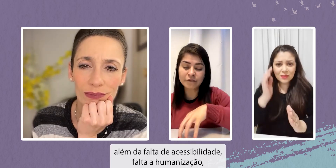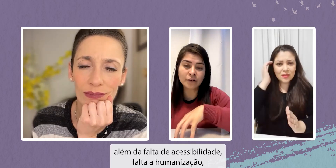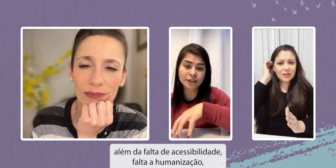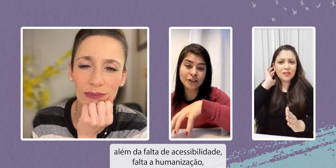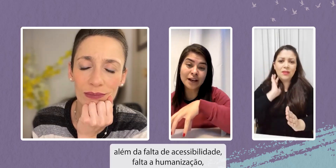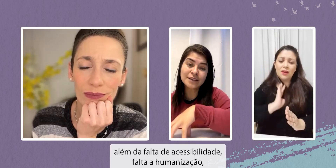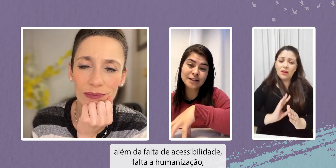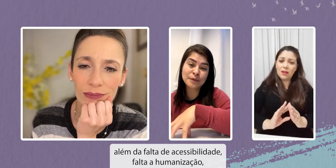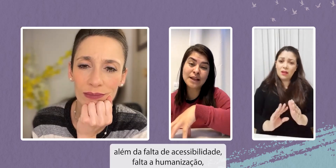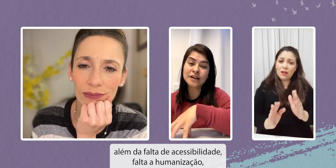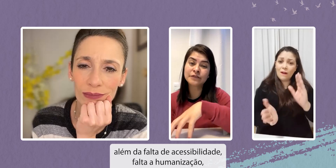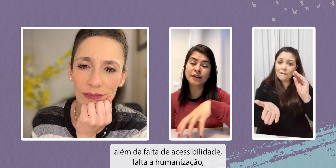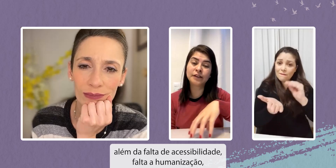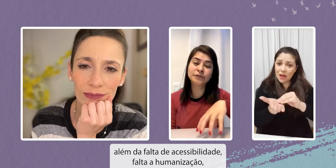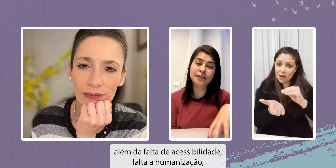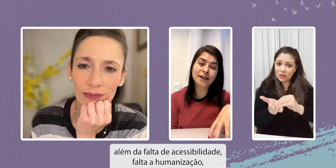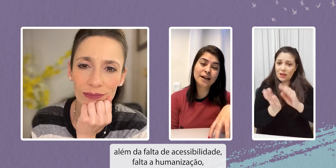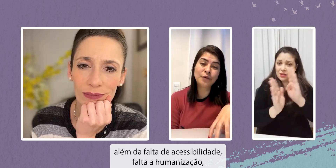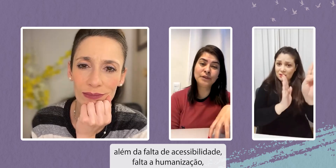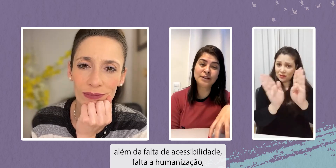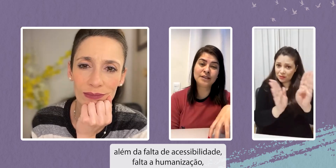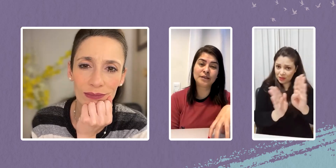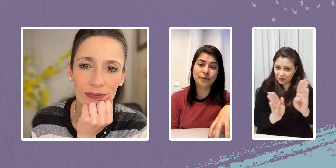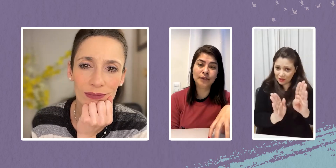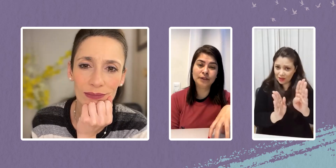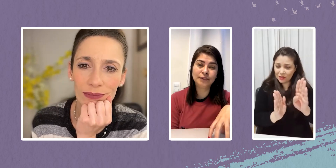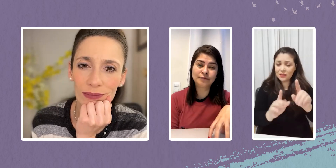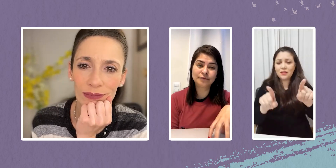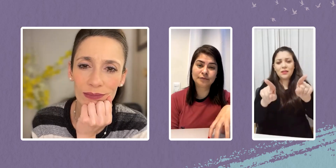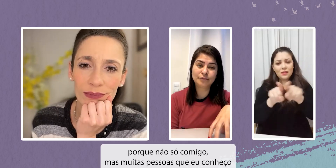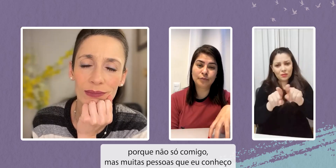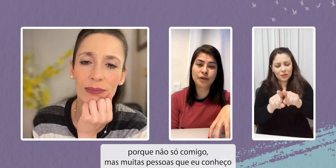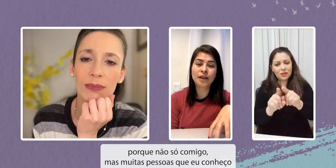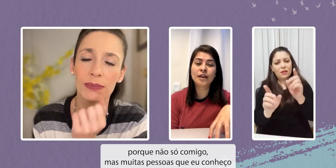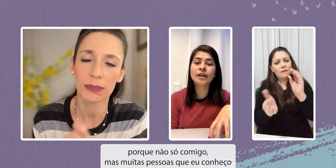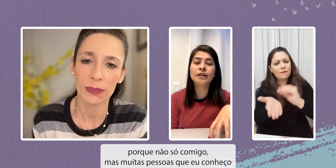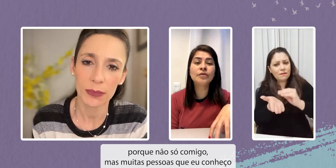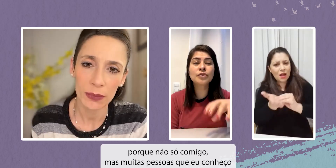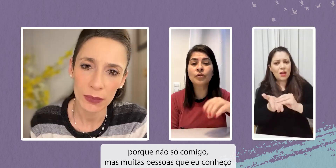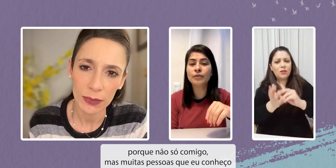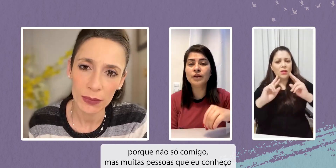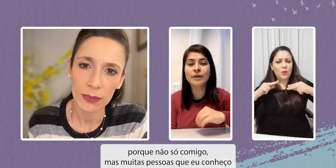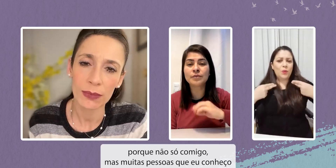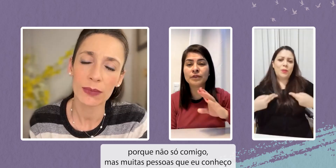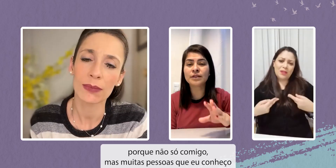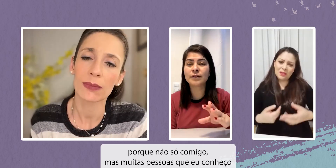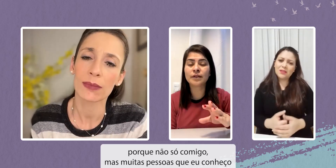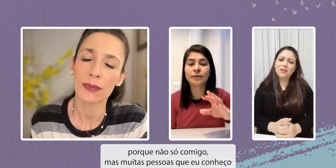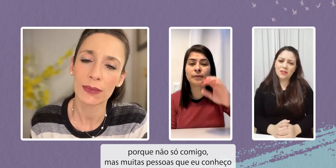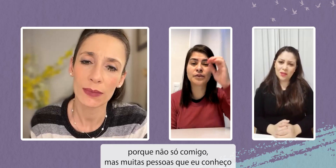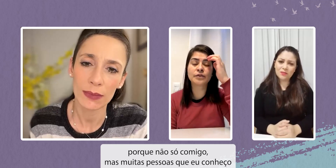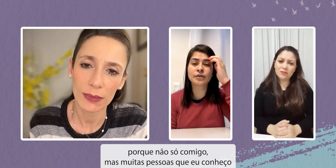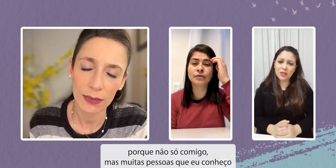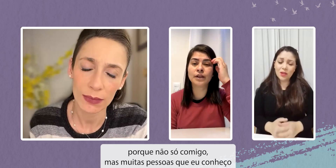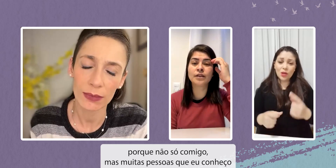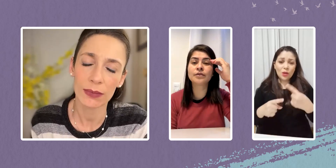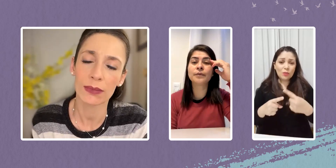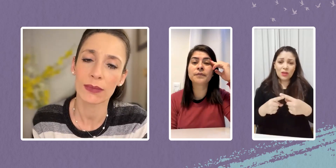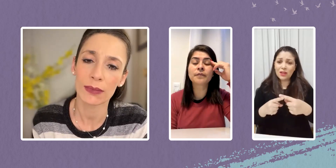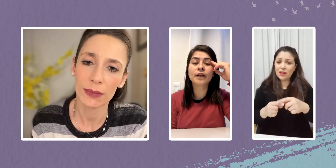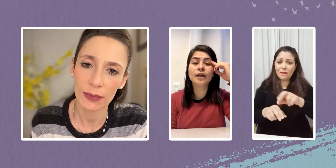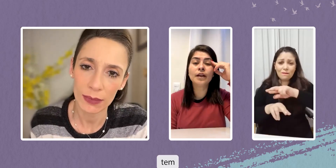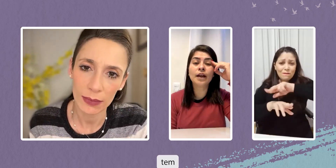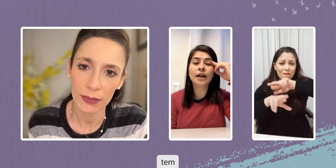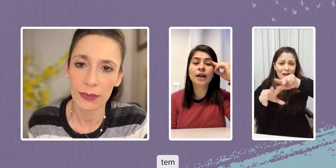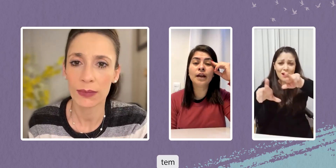além da falta de acessibilidade, falta a humanização. Porque não só comigo, mas muitas pessoas que eu conheço